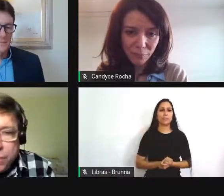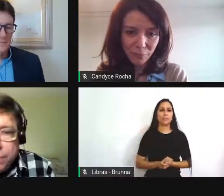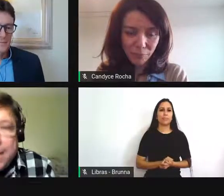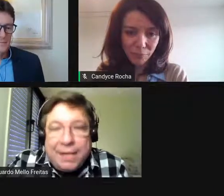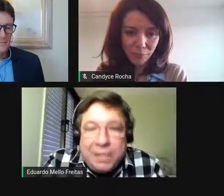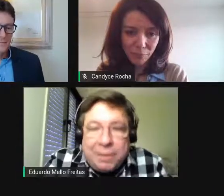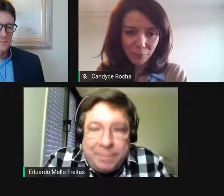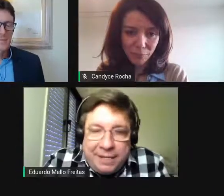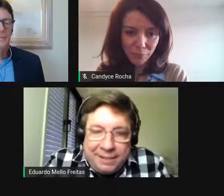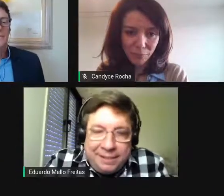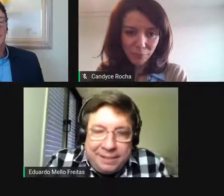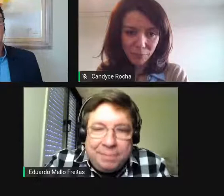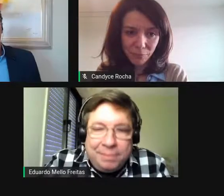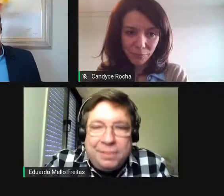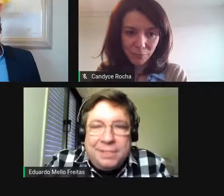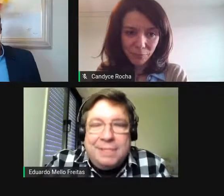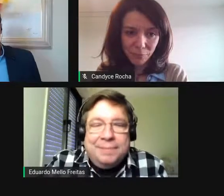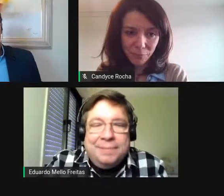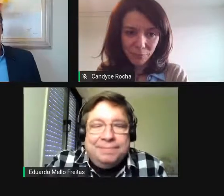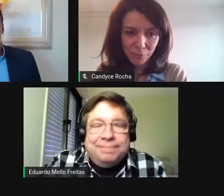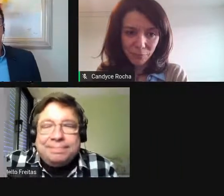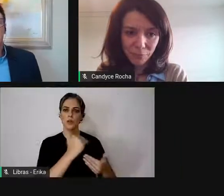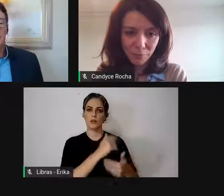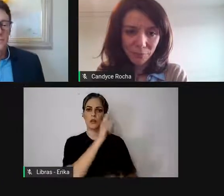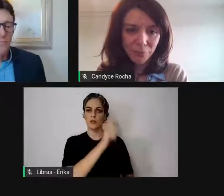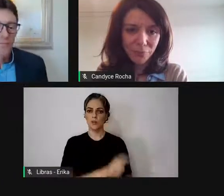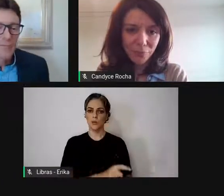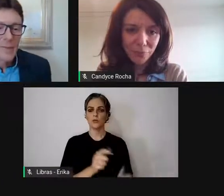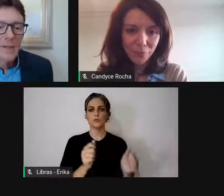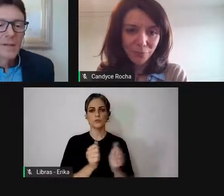sido, valeu a pena, né? Eu posso dizer.